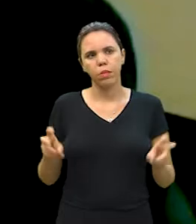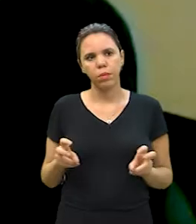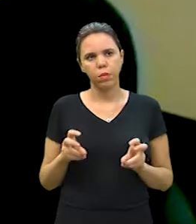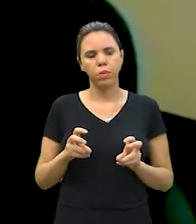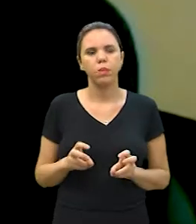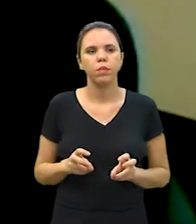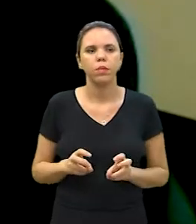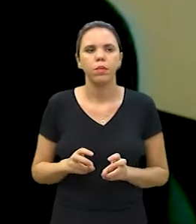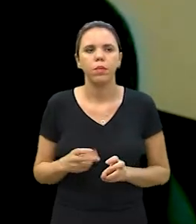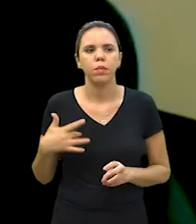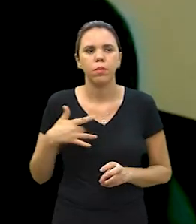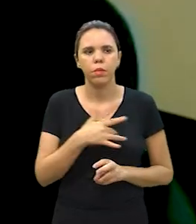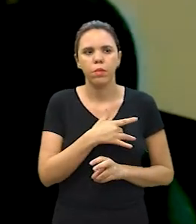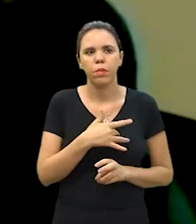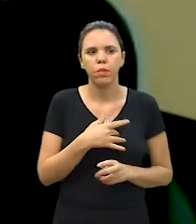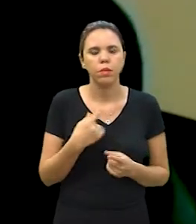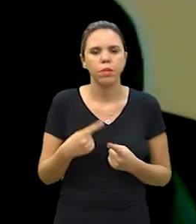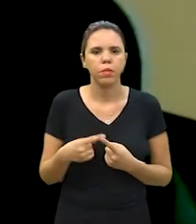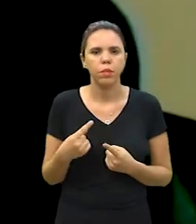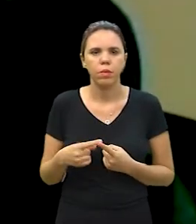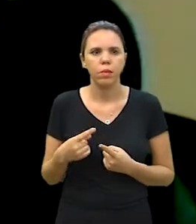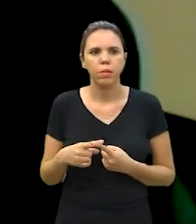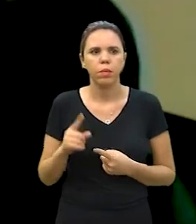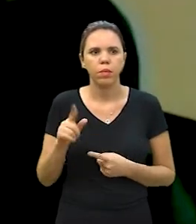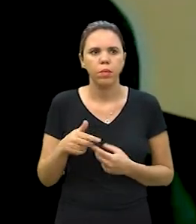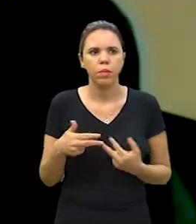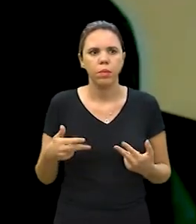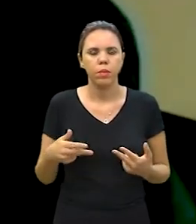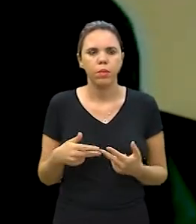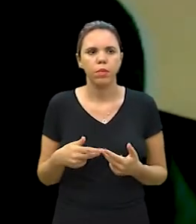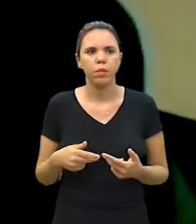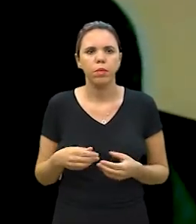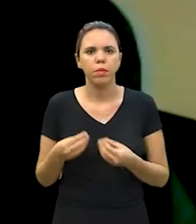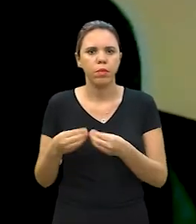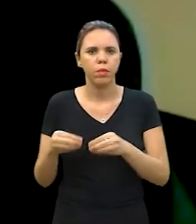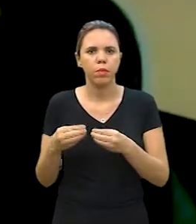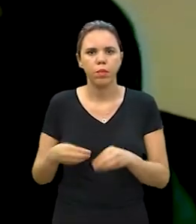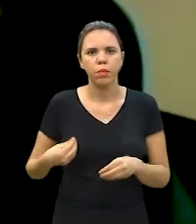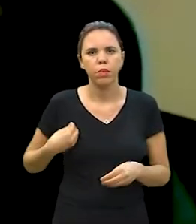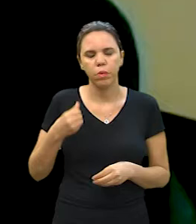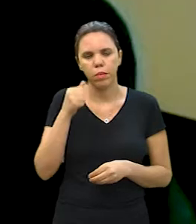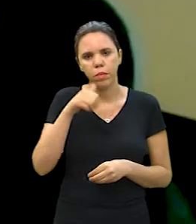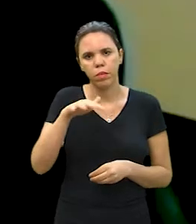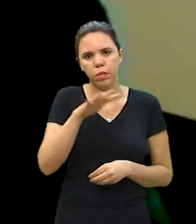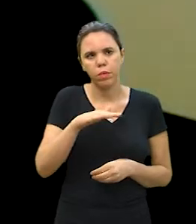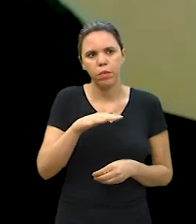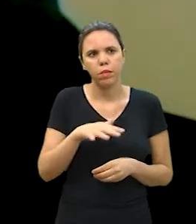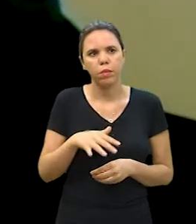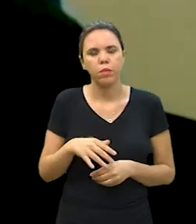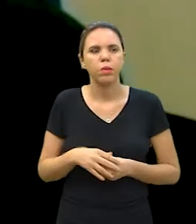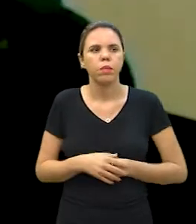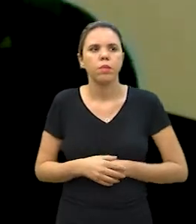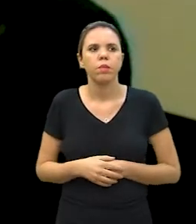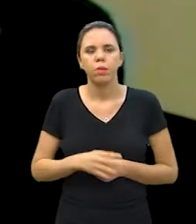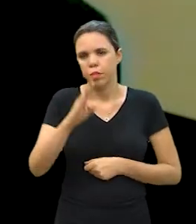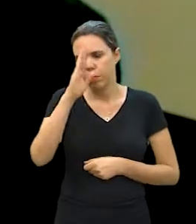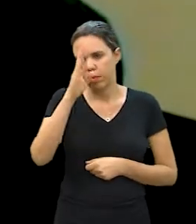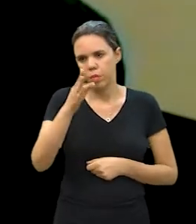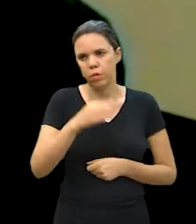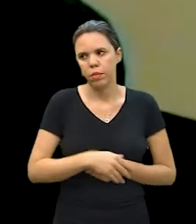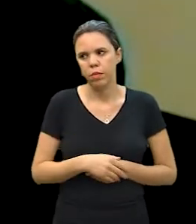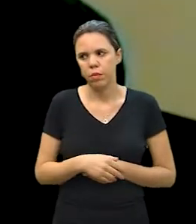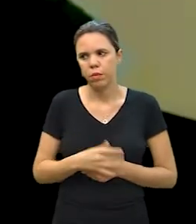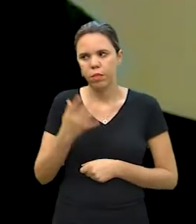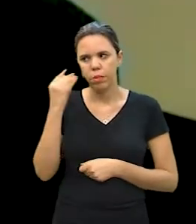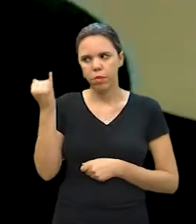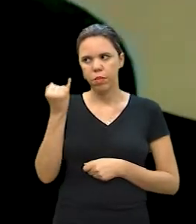sobre as questões da saúde, porque são entre as questões que afetam a vida das mulheres uma das questões fundamentais,